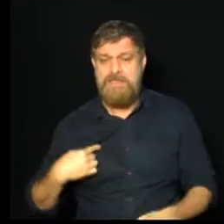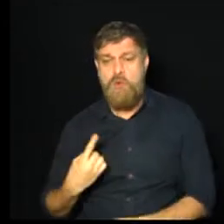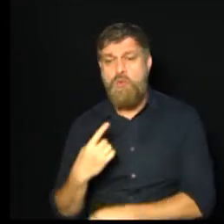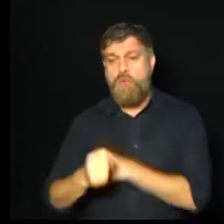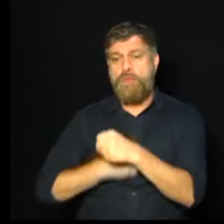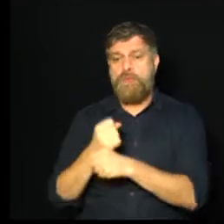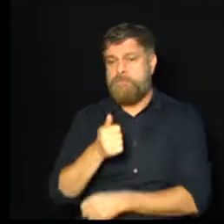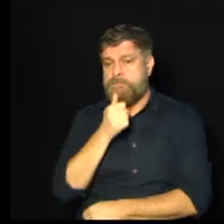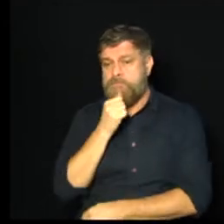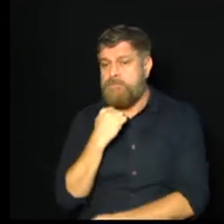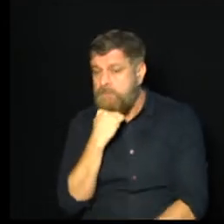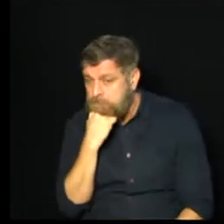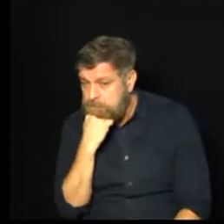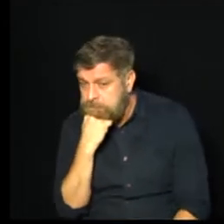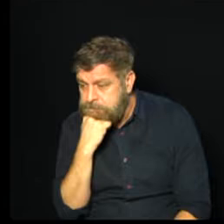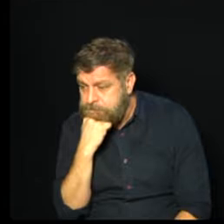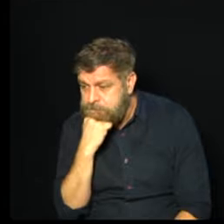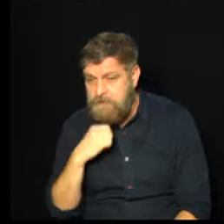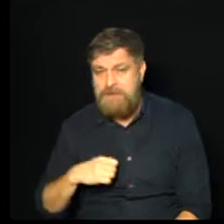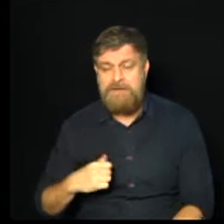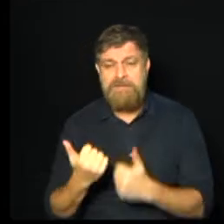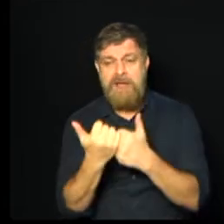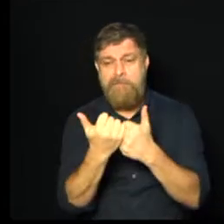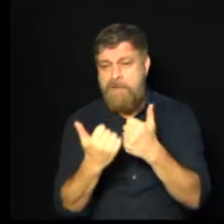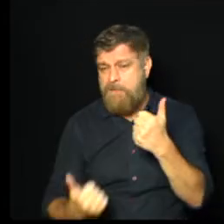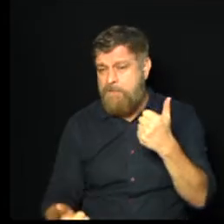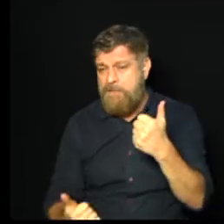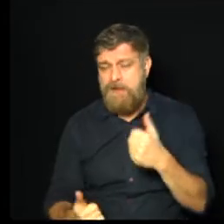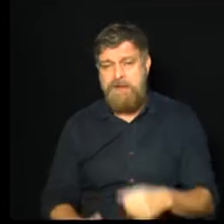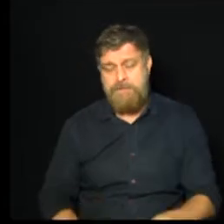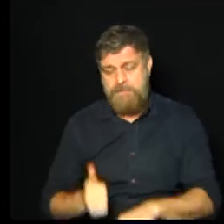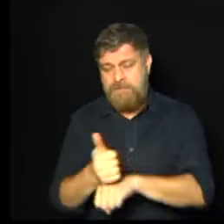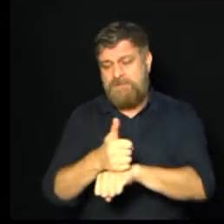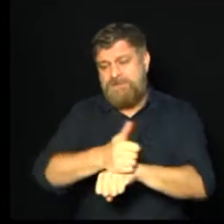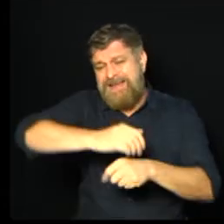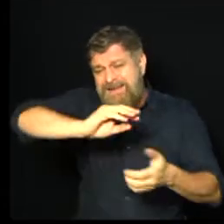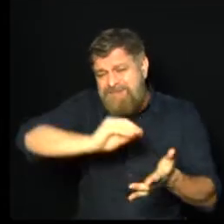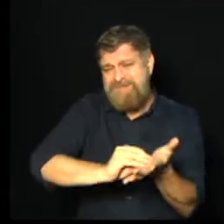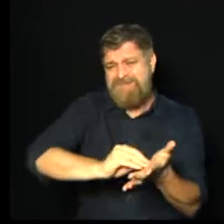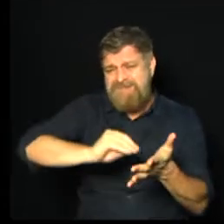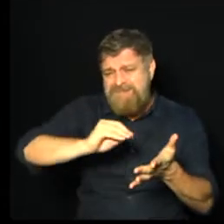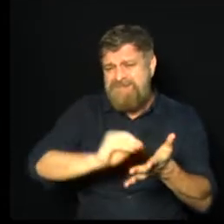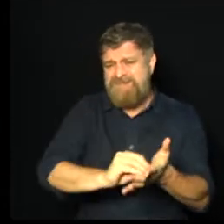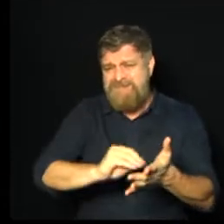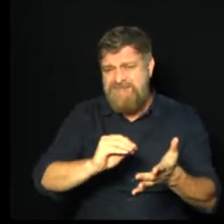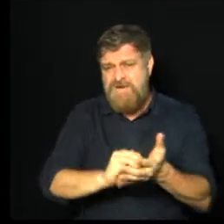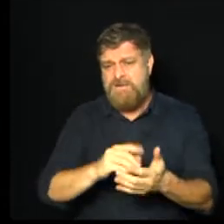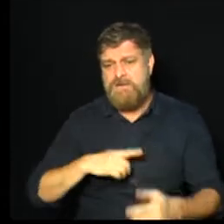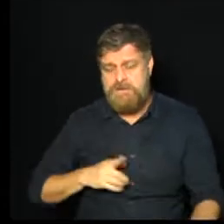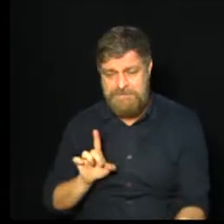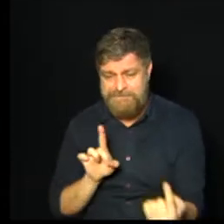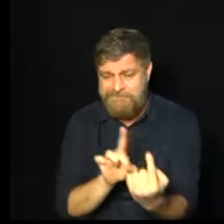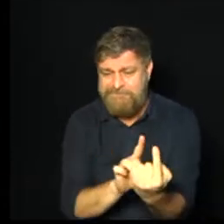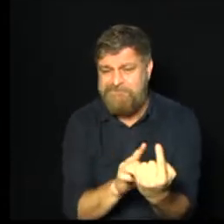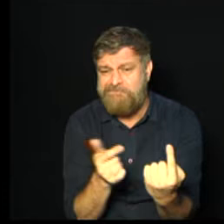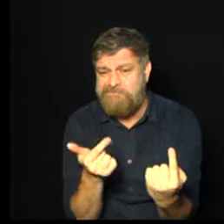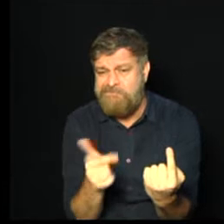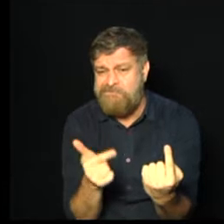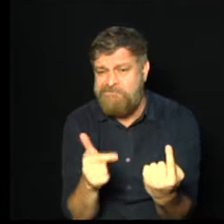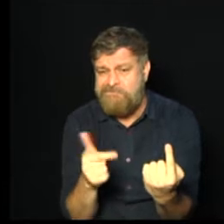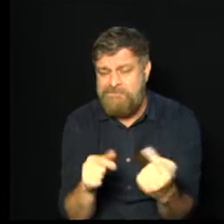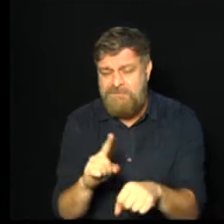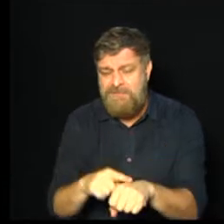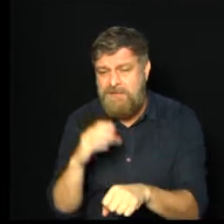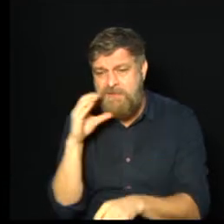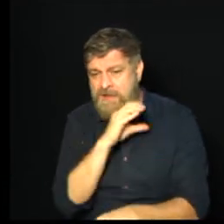ano, cada vez mais, com falta de profissionais, e com certeza vai ter desassistência a curto prazo. E